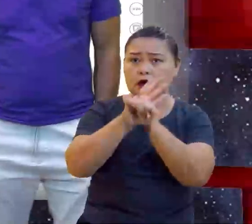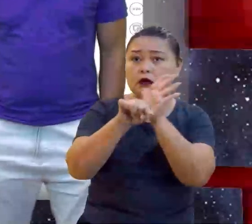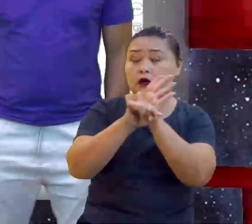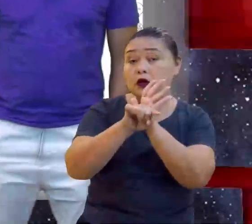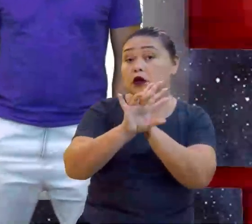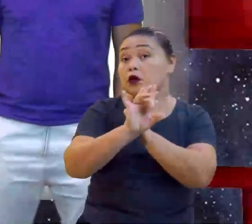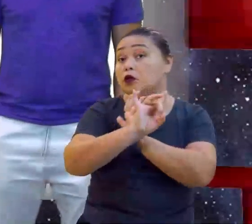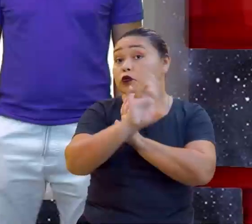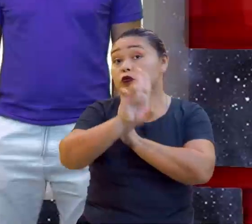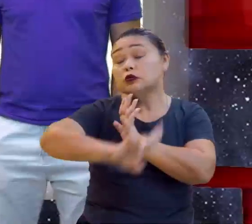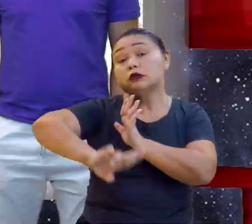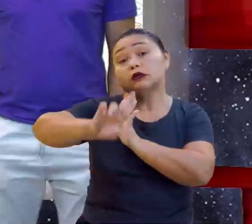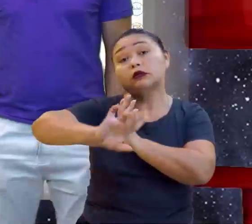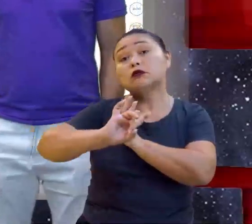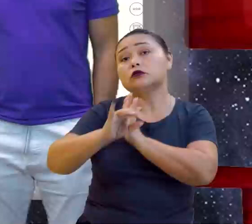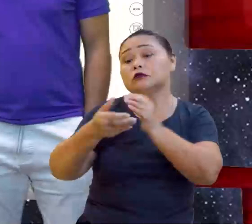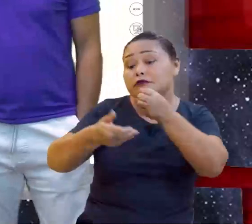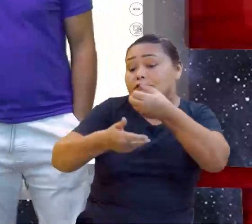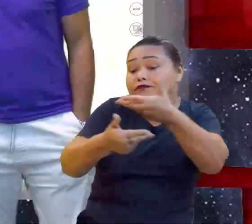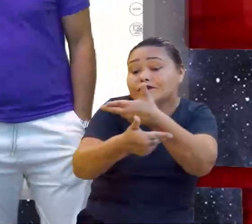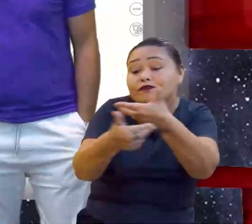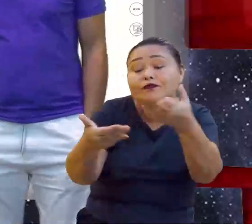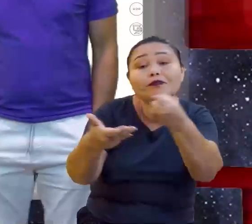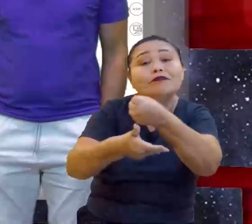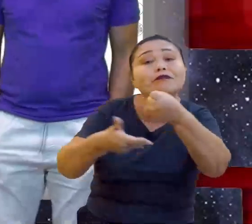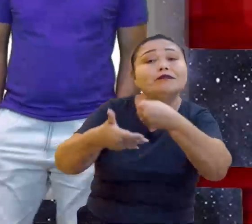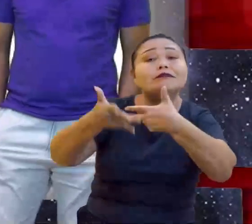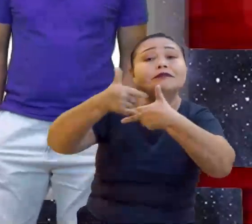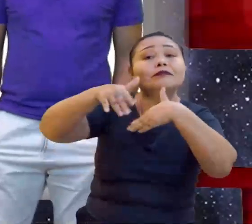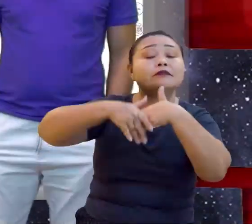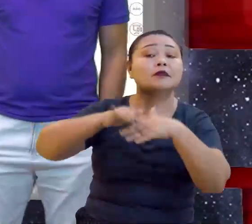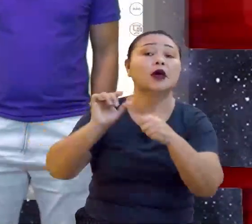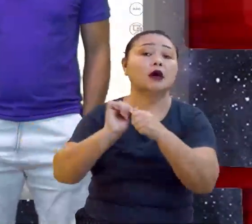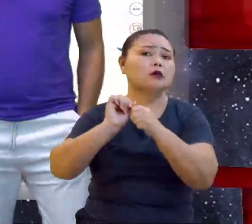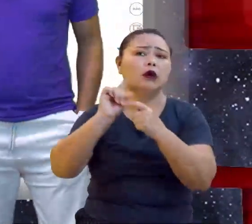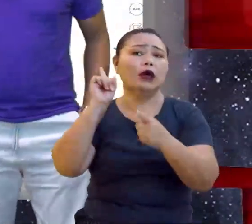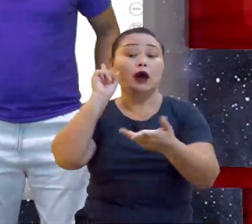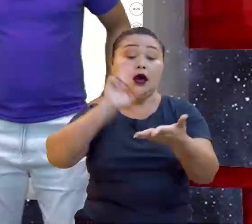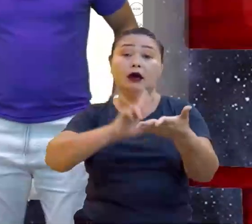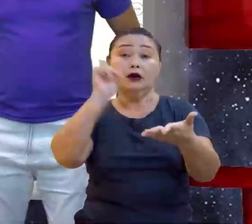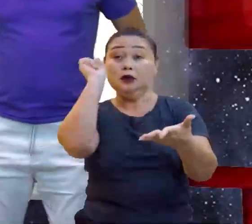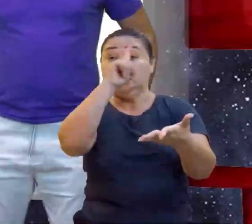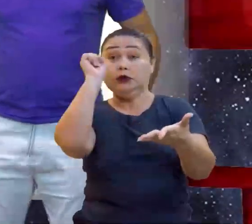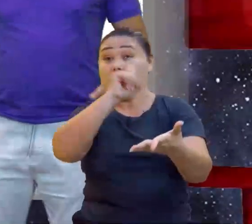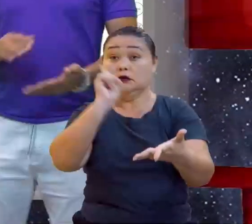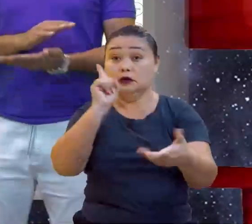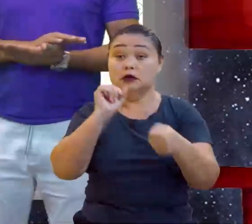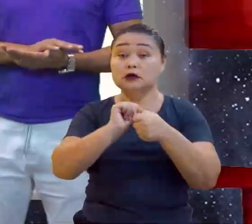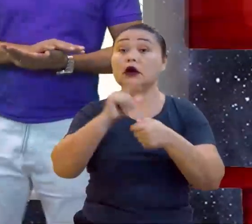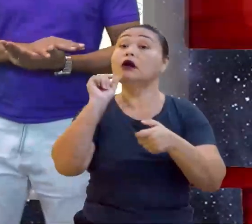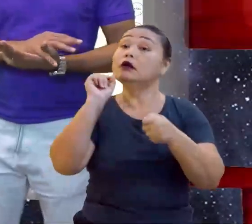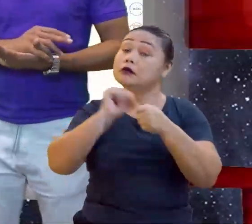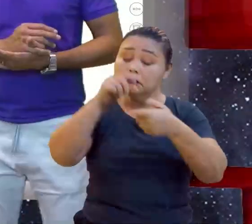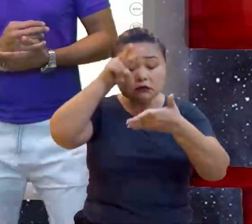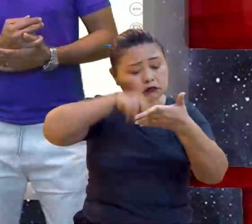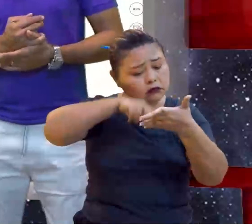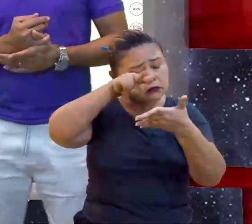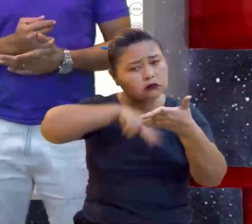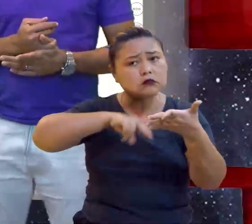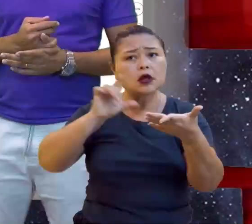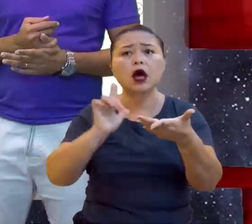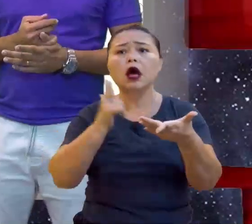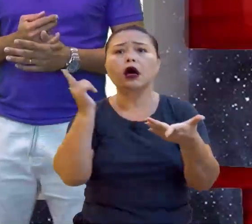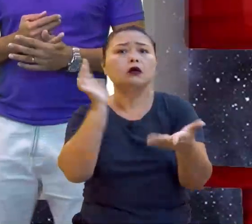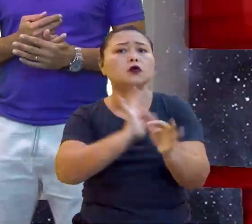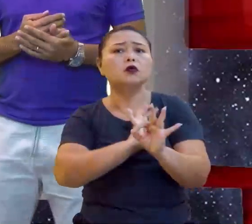e não com coisas mirabolantes, muito difíceis e complexas. Então, faça uma leitura. Caso você não consiga